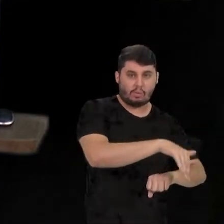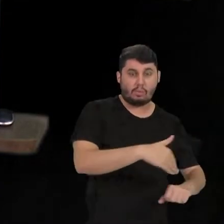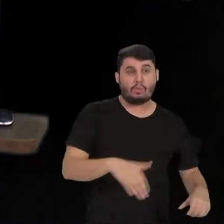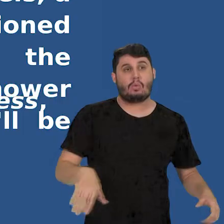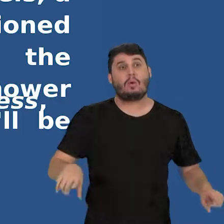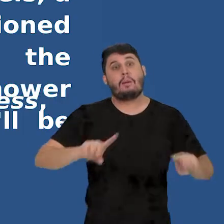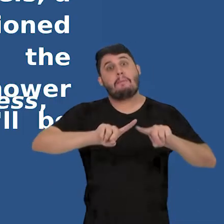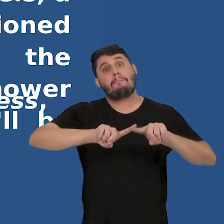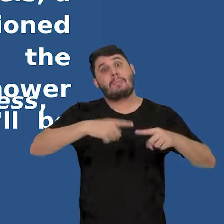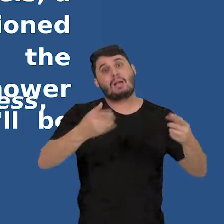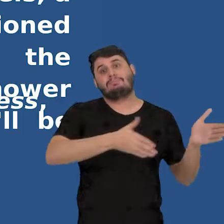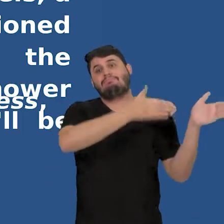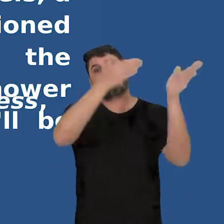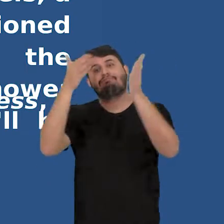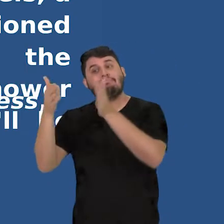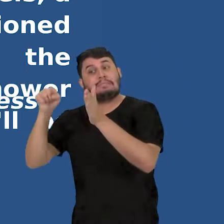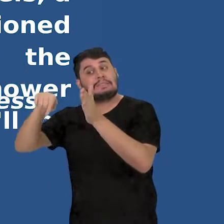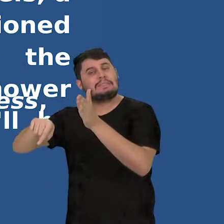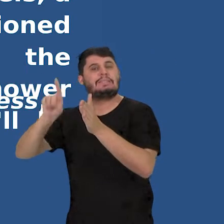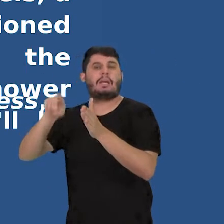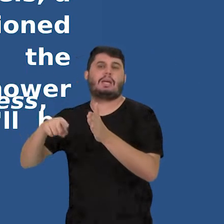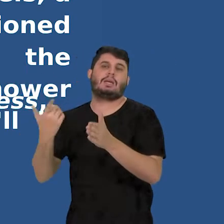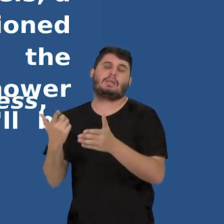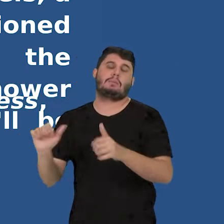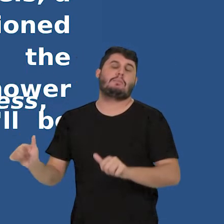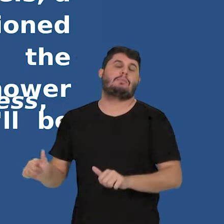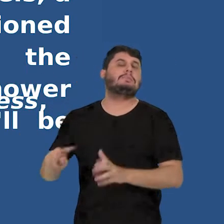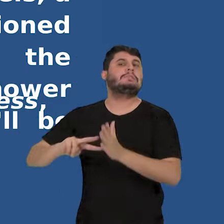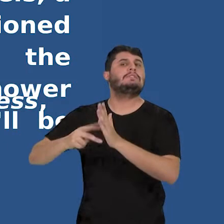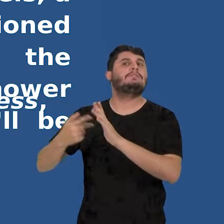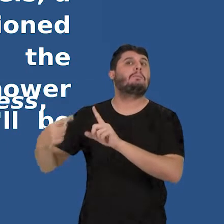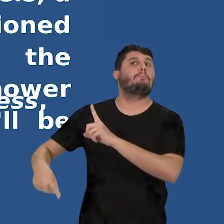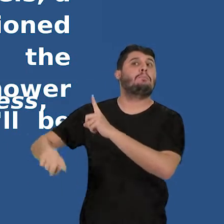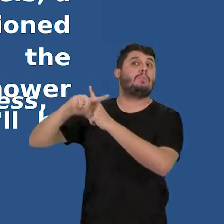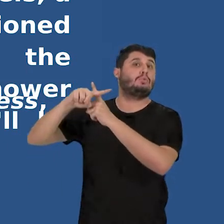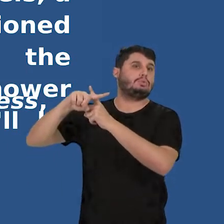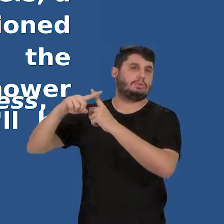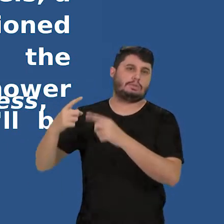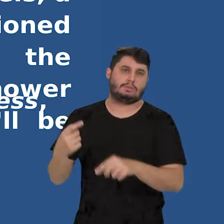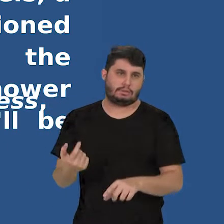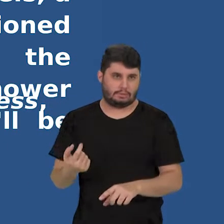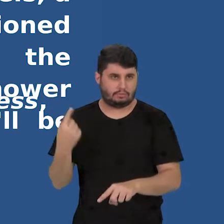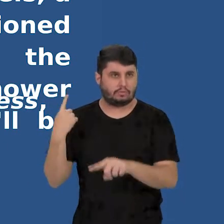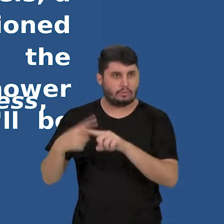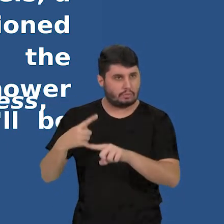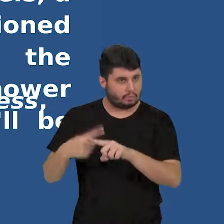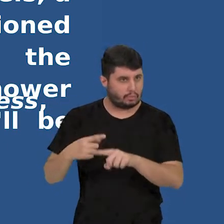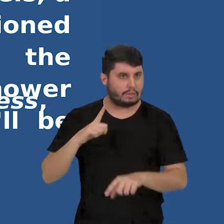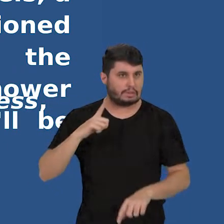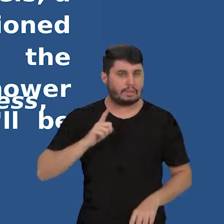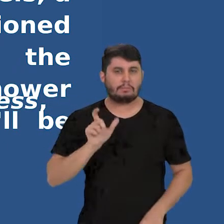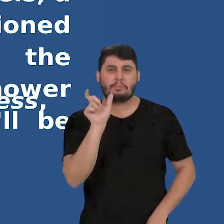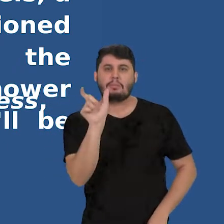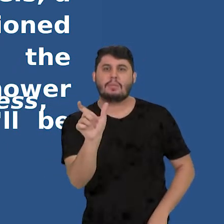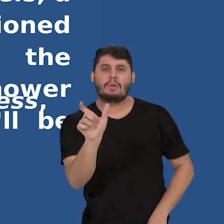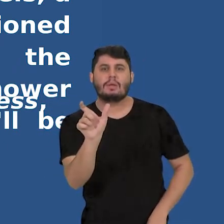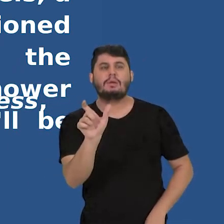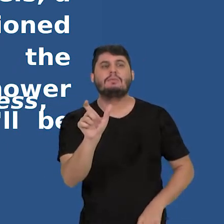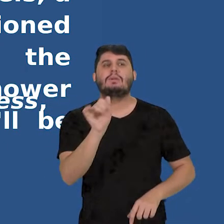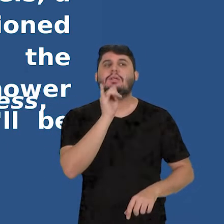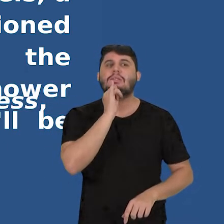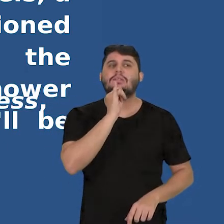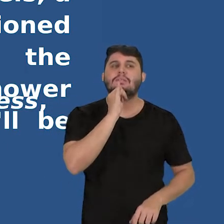pessoa tem uma missão, né? De começar, ela começou, lembra do ED como o sufixo de passado, né? Ela começou o